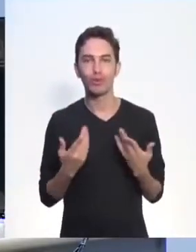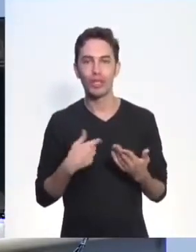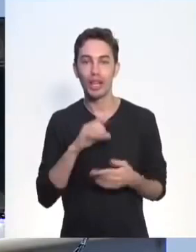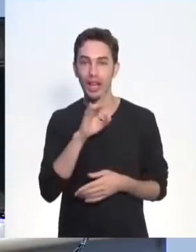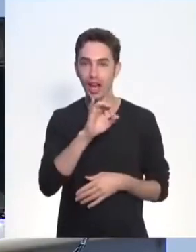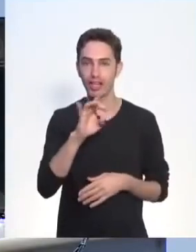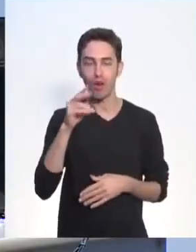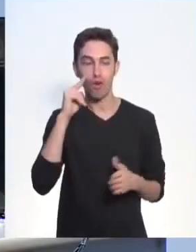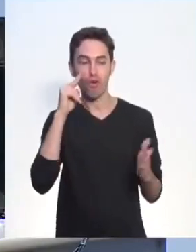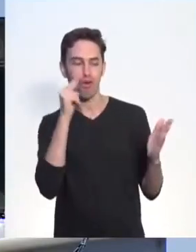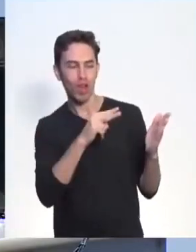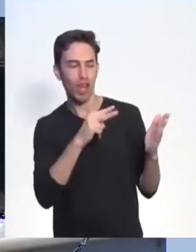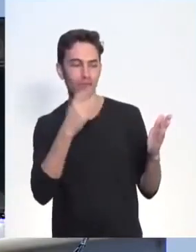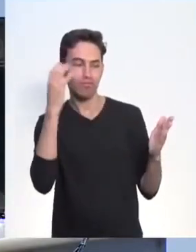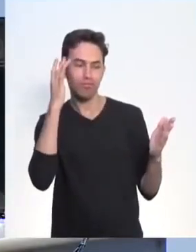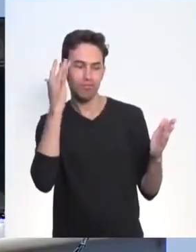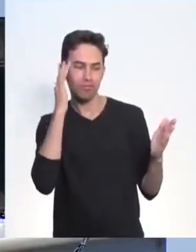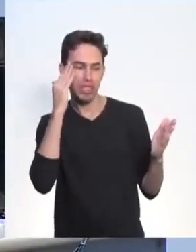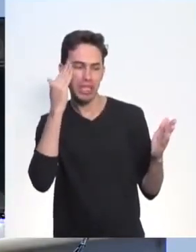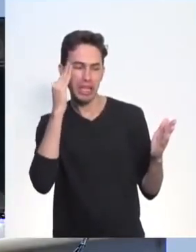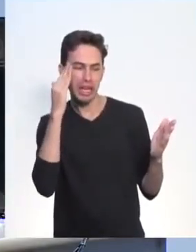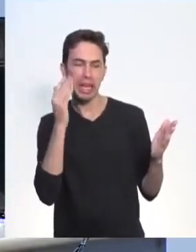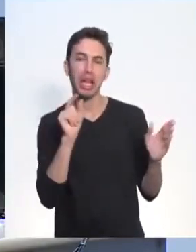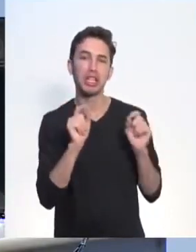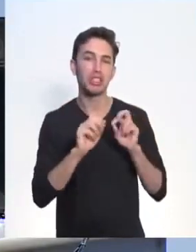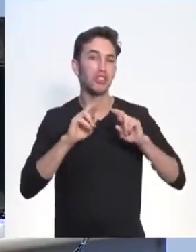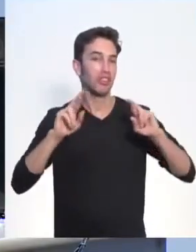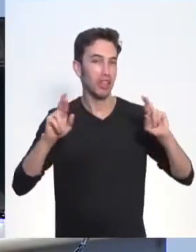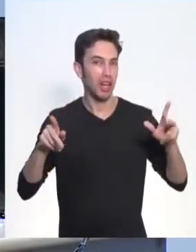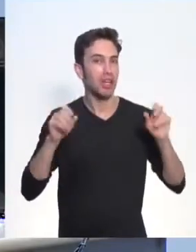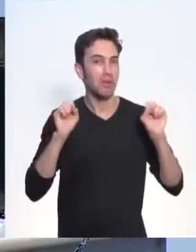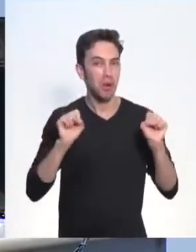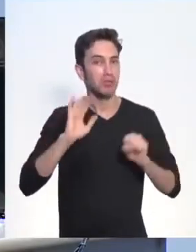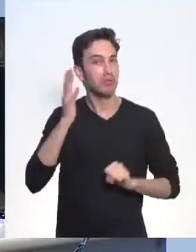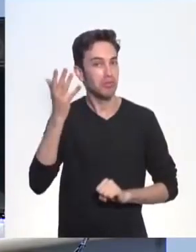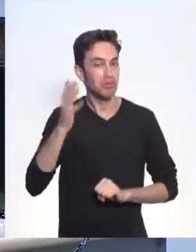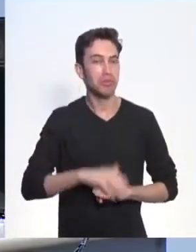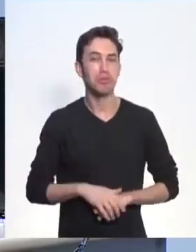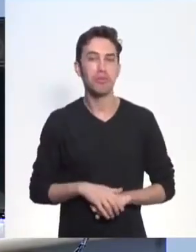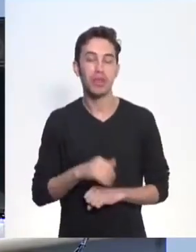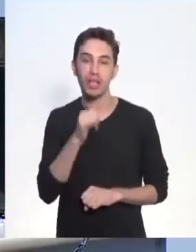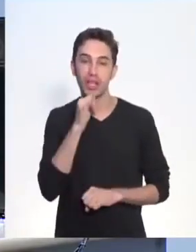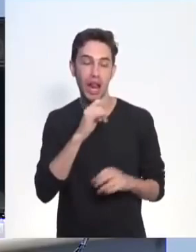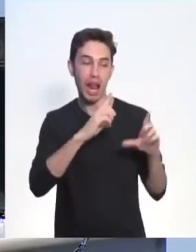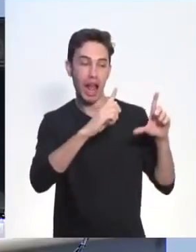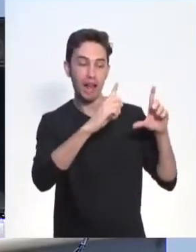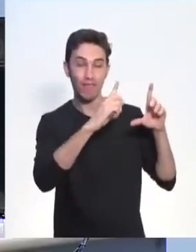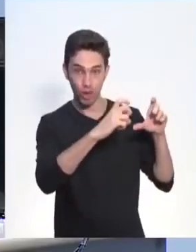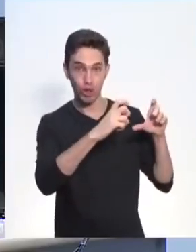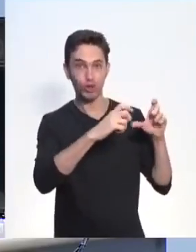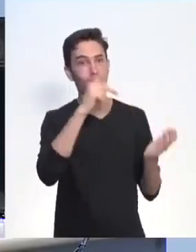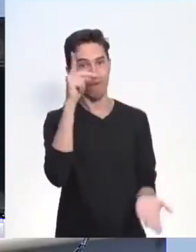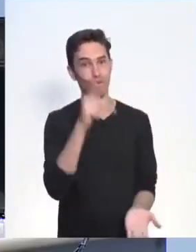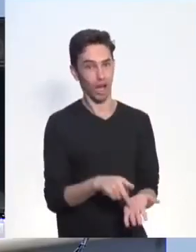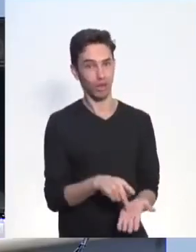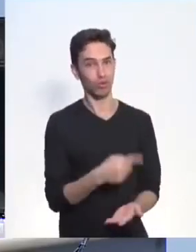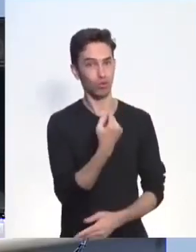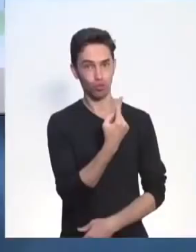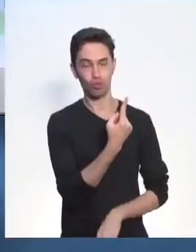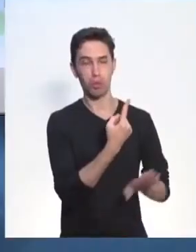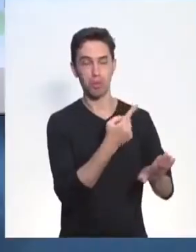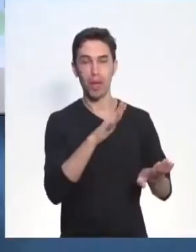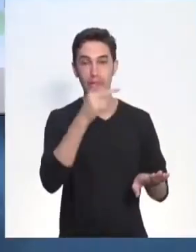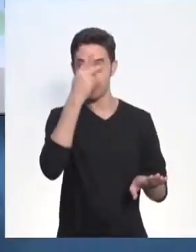diferença, tá? Então, até quando nós fizemos aula com o Boca até está aqui ouvindo tudo isso, nós